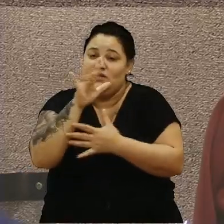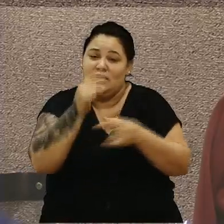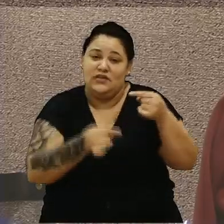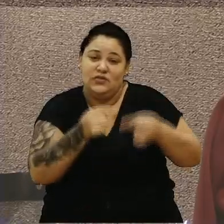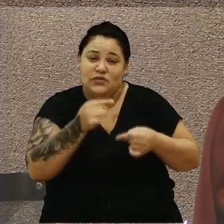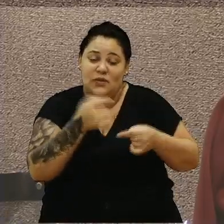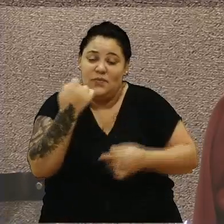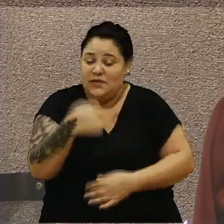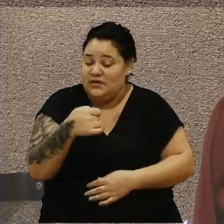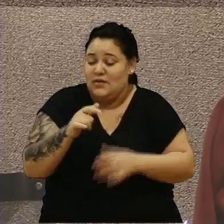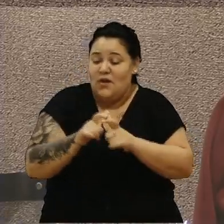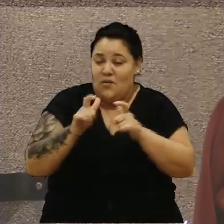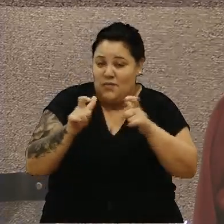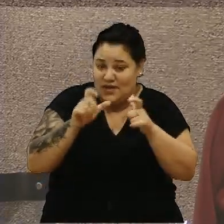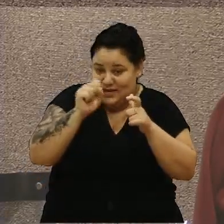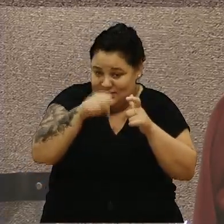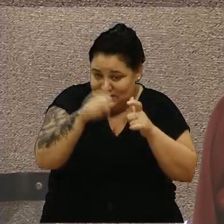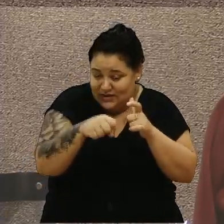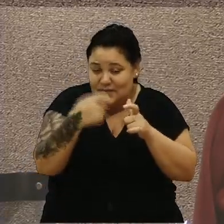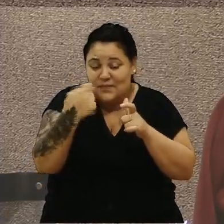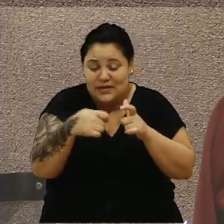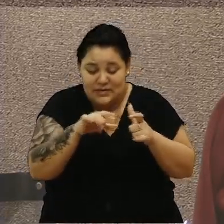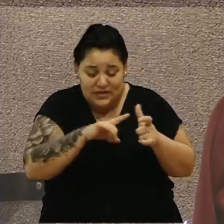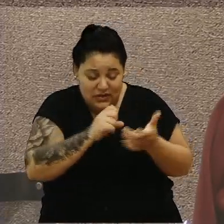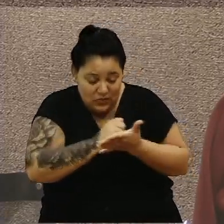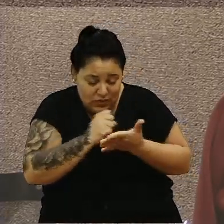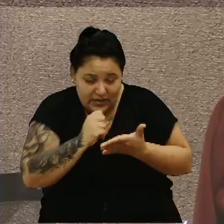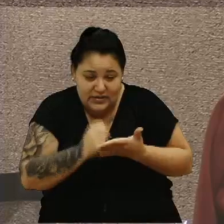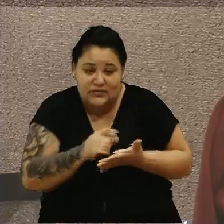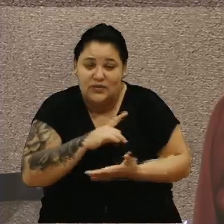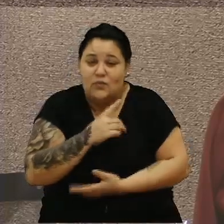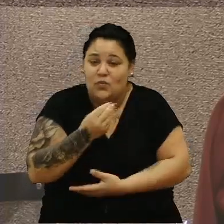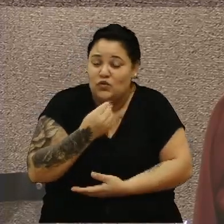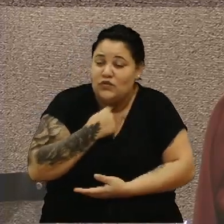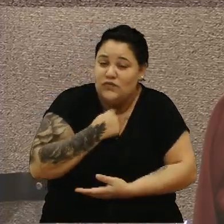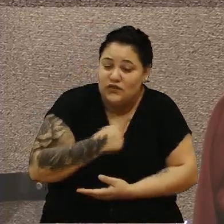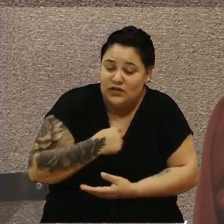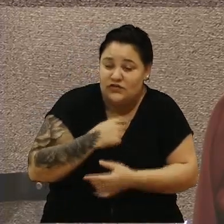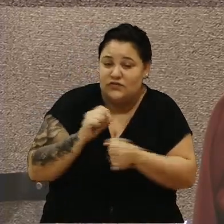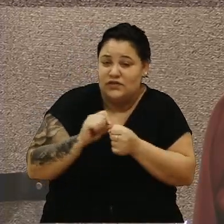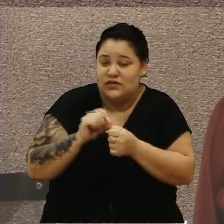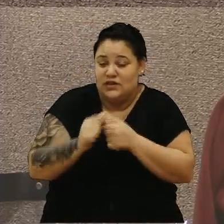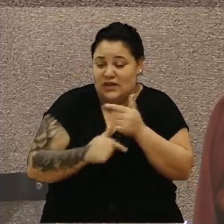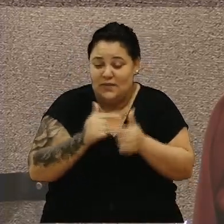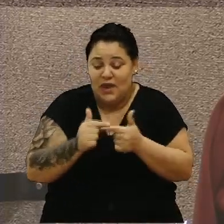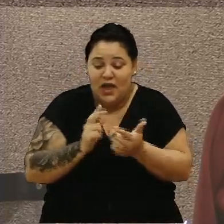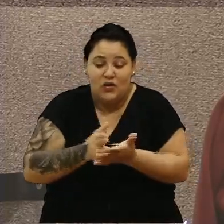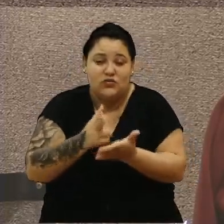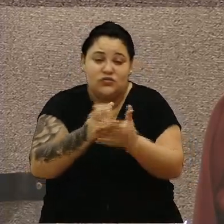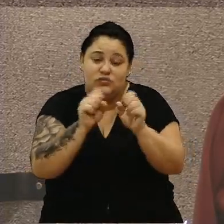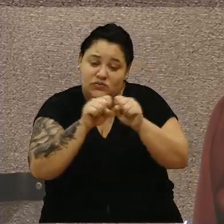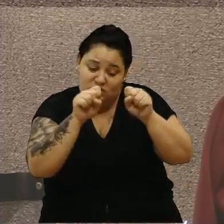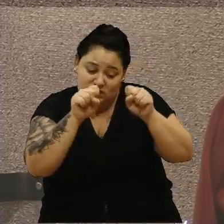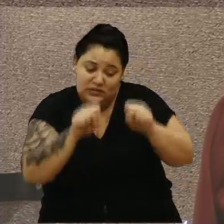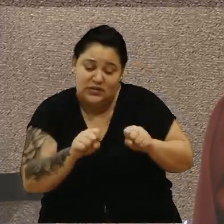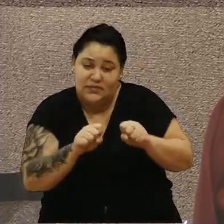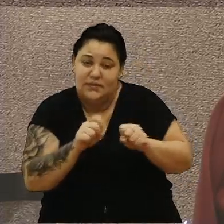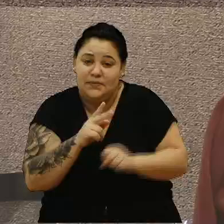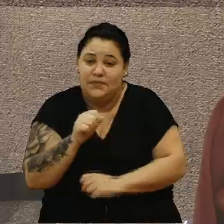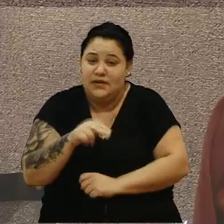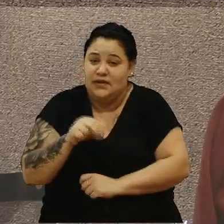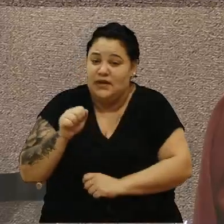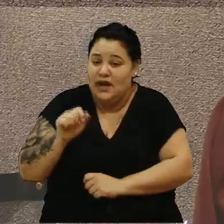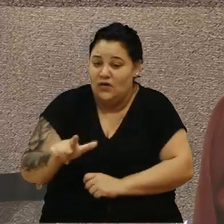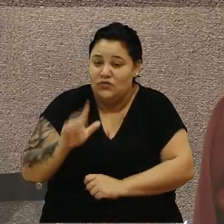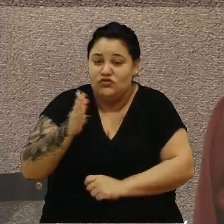Precisamos sim ampliar, precisa dessa turma que está com muita vontade de trabalhar efetivamente no sistema penal, e a gente sabe dessa